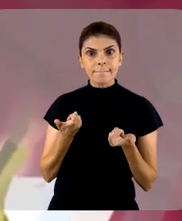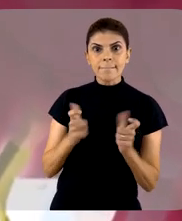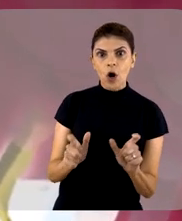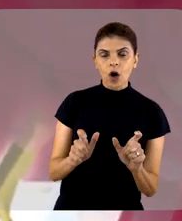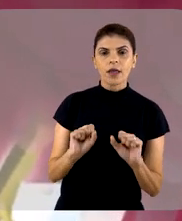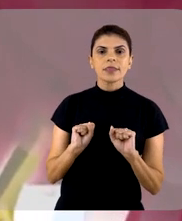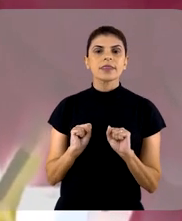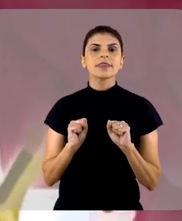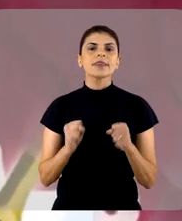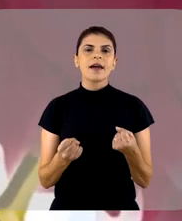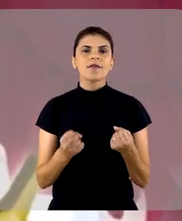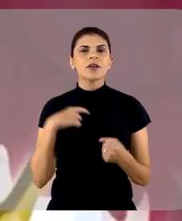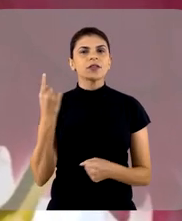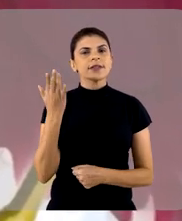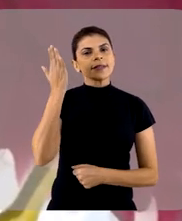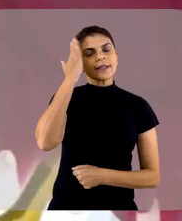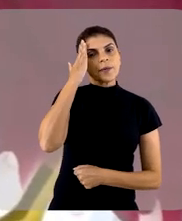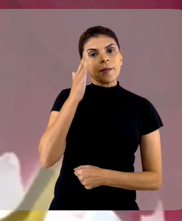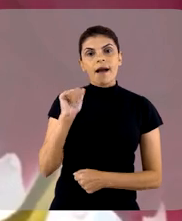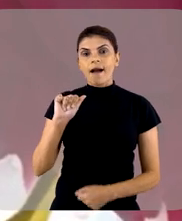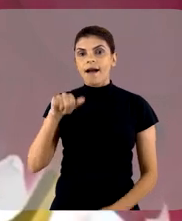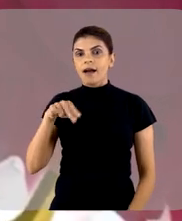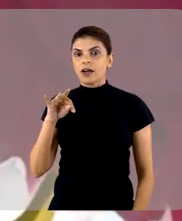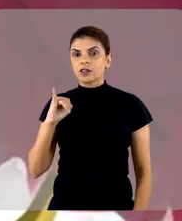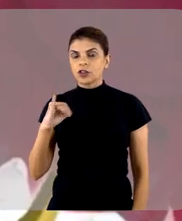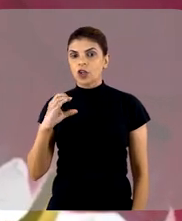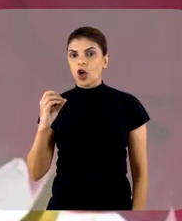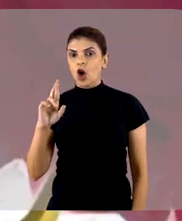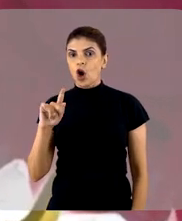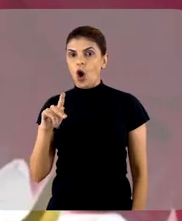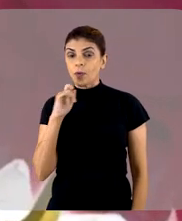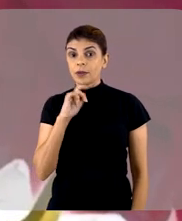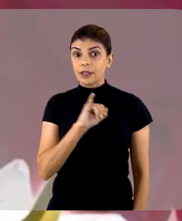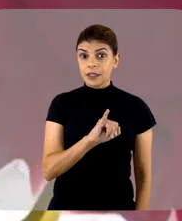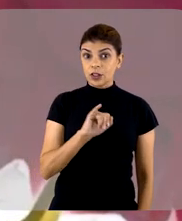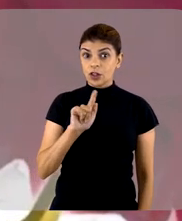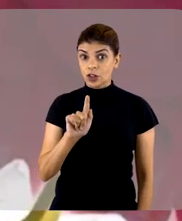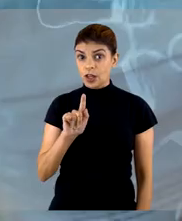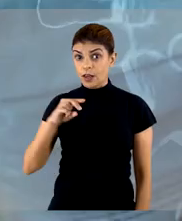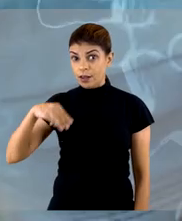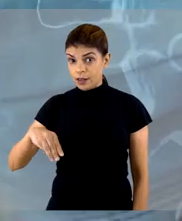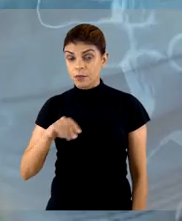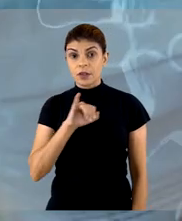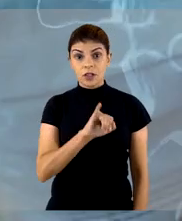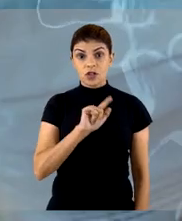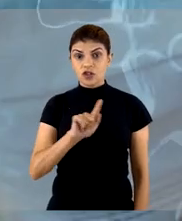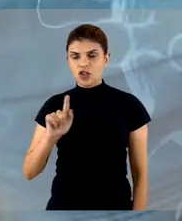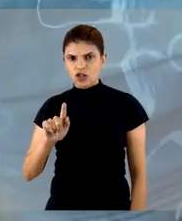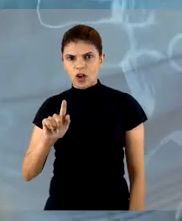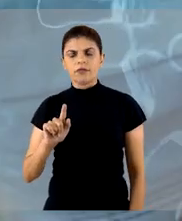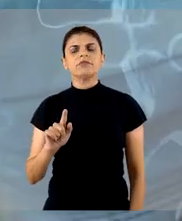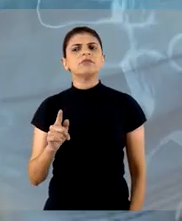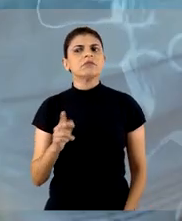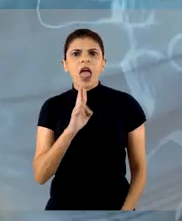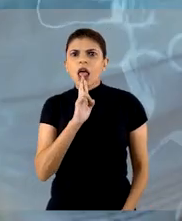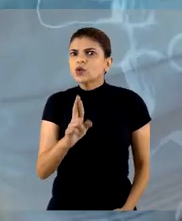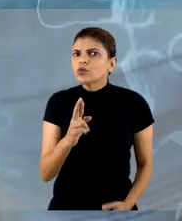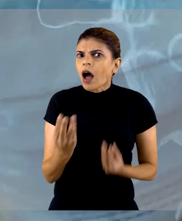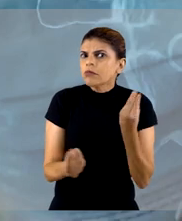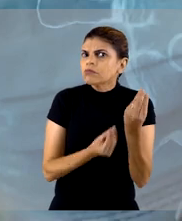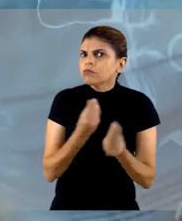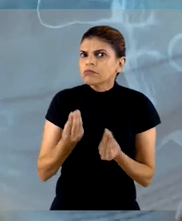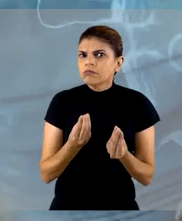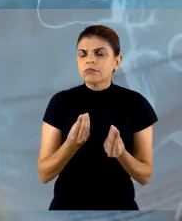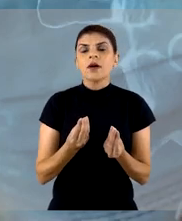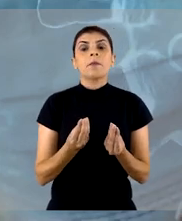de defesa, que são os famosos anticorpos da classe IgM e IgG. Como é que a gente interpreta esses resultados?